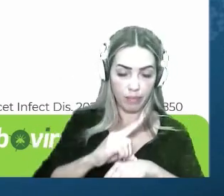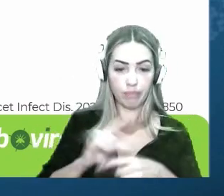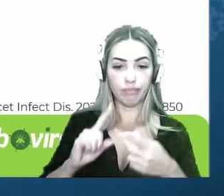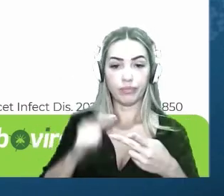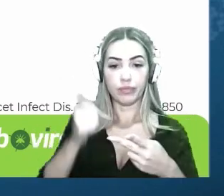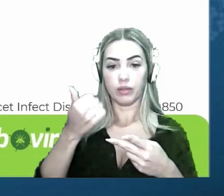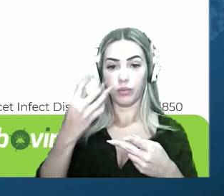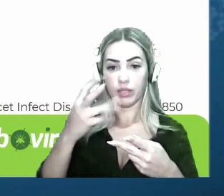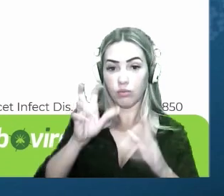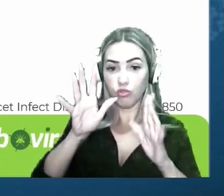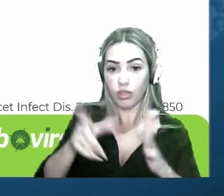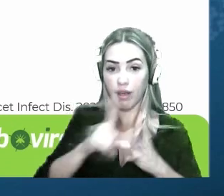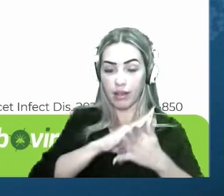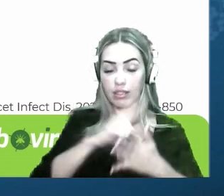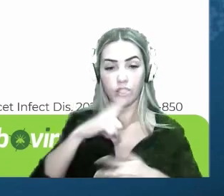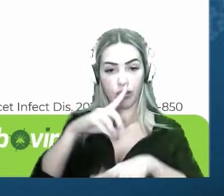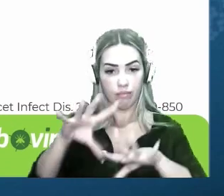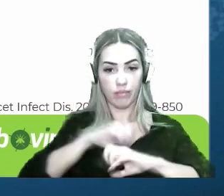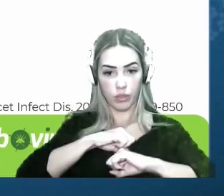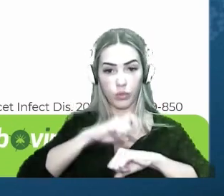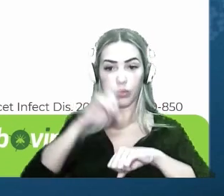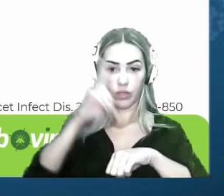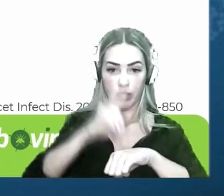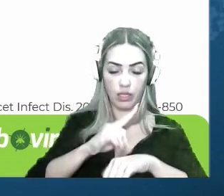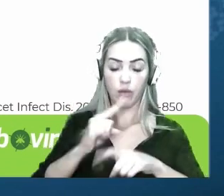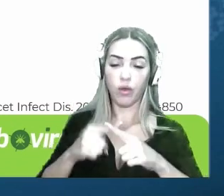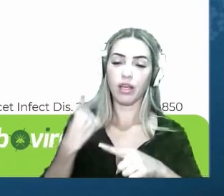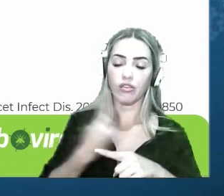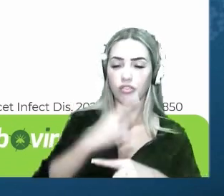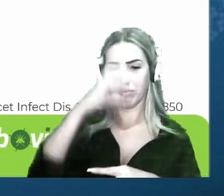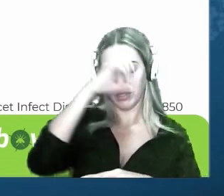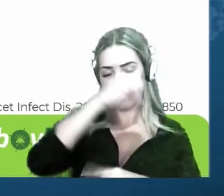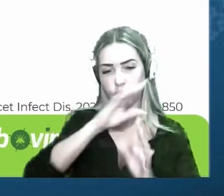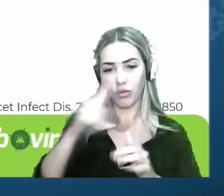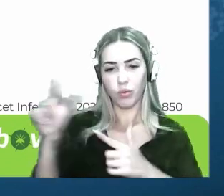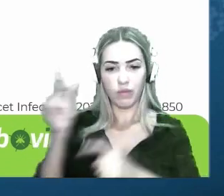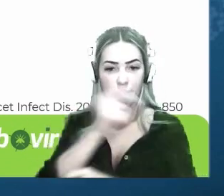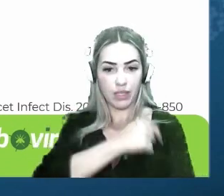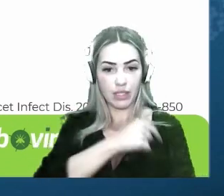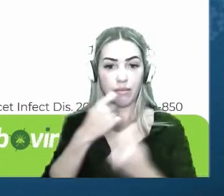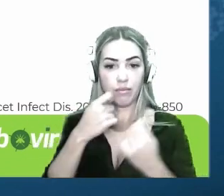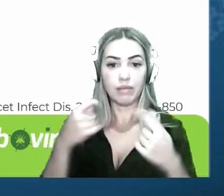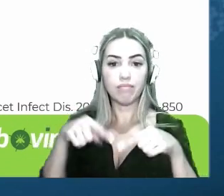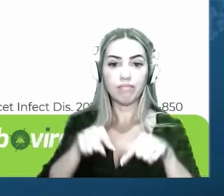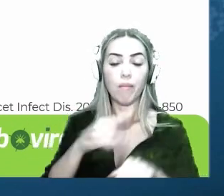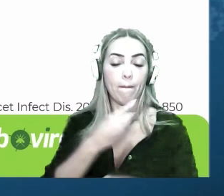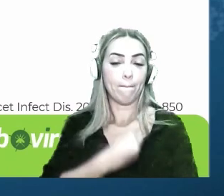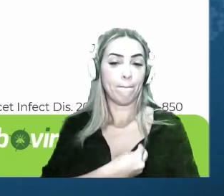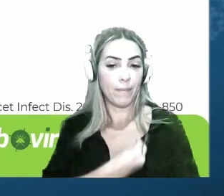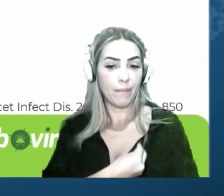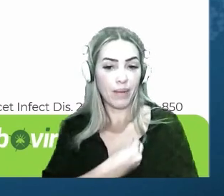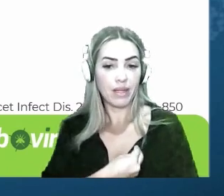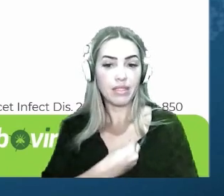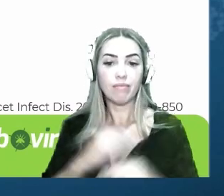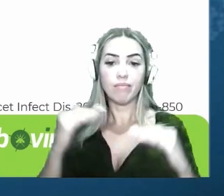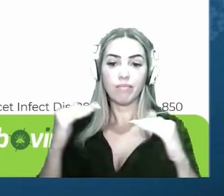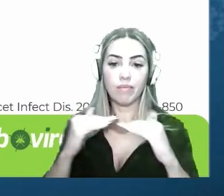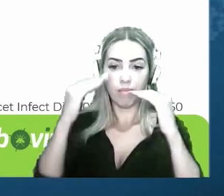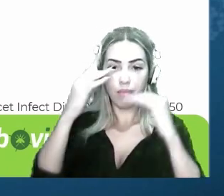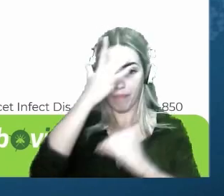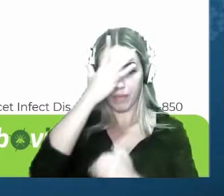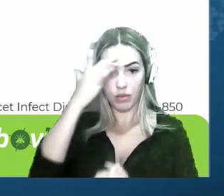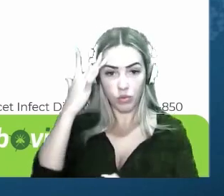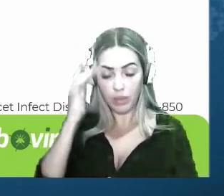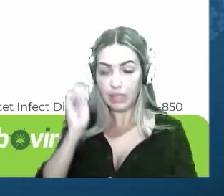a gente já aprendeu com outras vacinas do mercado, é muito importante que a gente tenha uma participação equitativa de pessoas sem exposição e